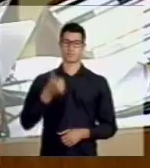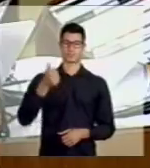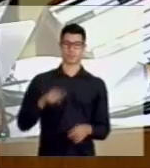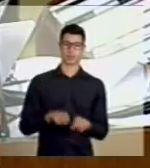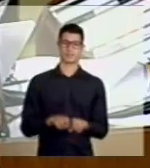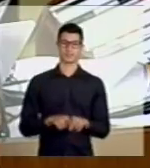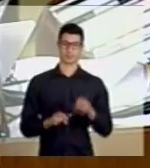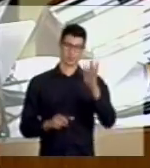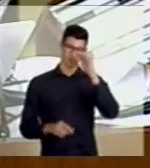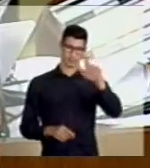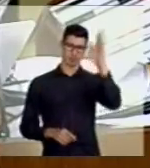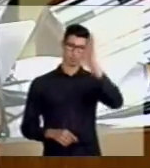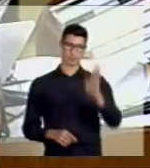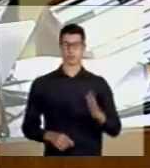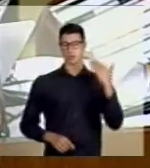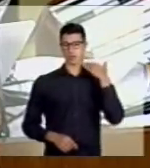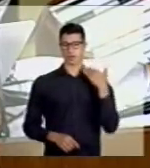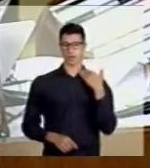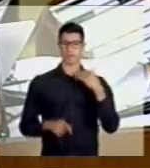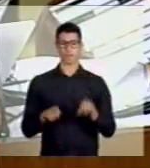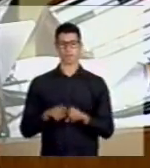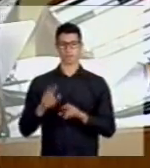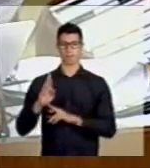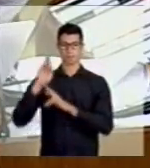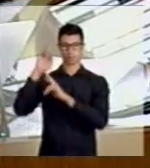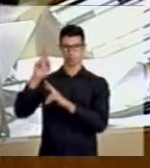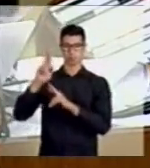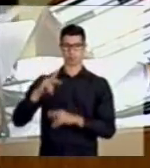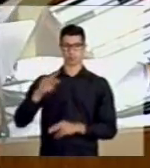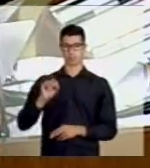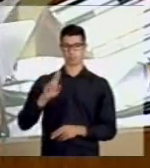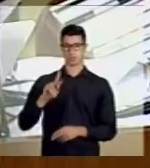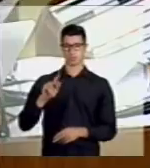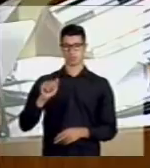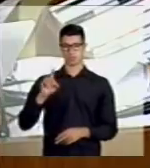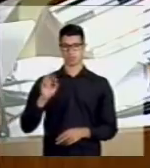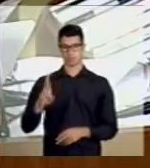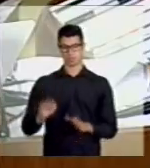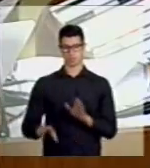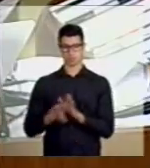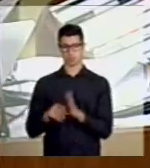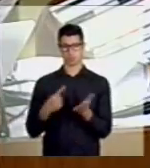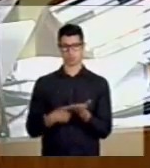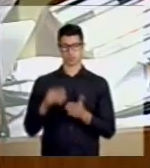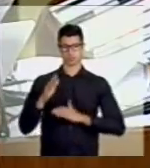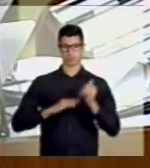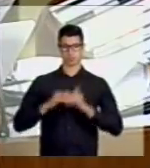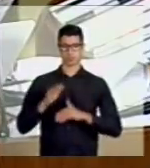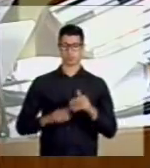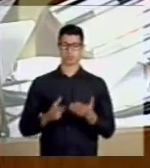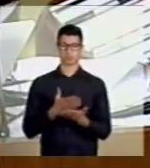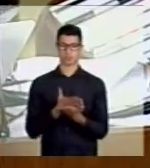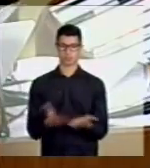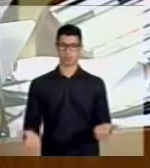a Federação Brasileira dos Bancos e representantes dos poupadores chegaram a um acordo sobre as alegadas